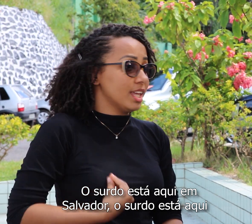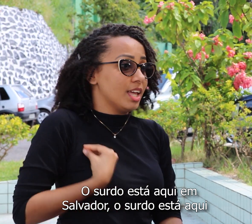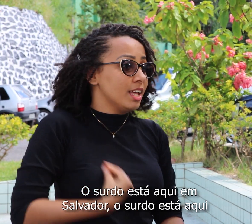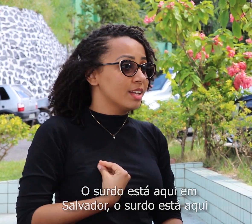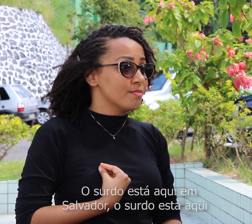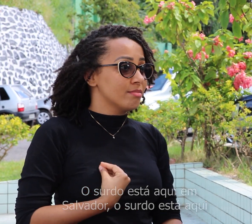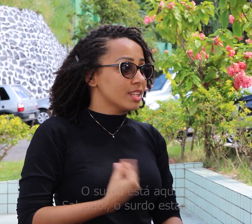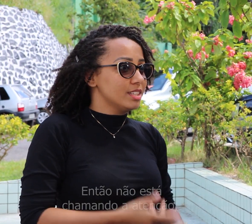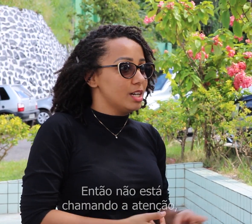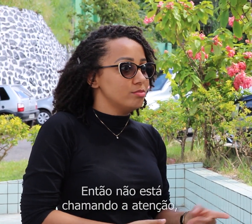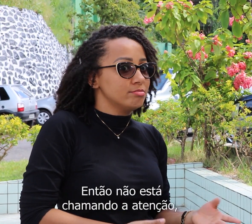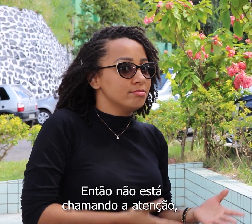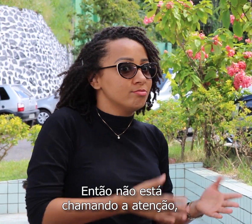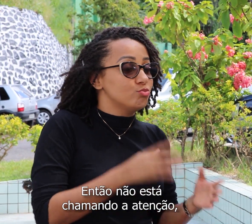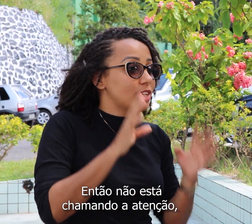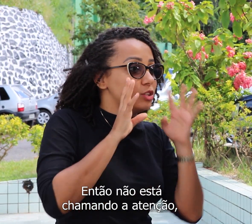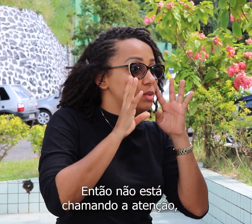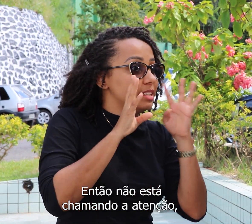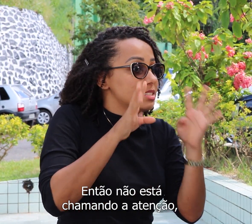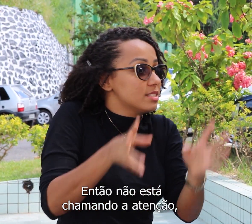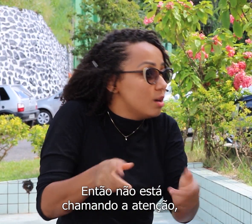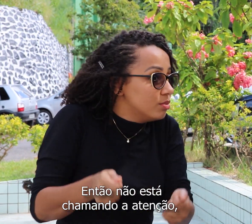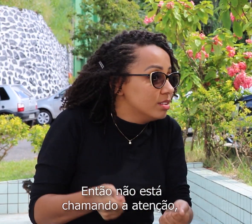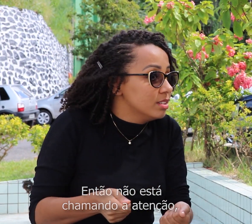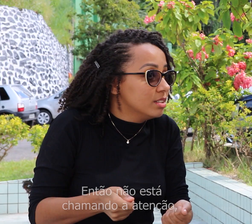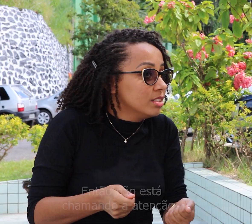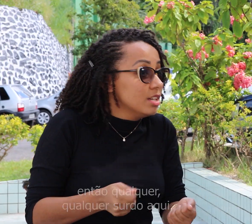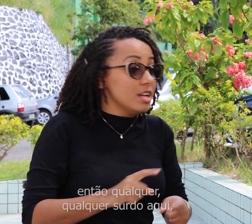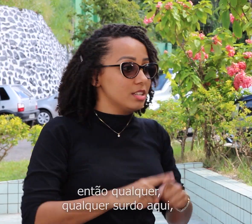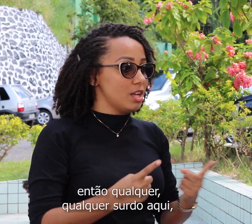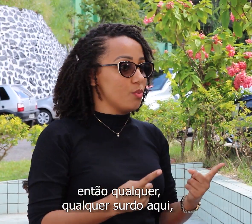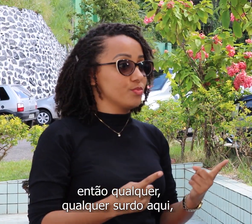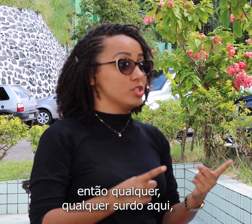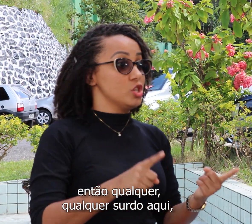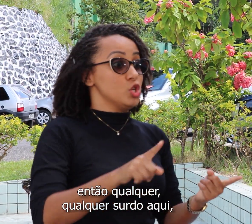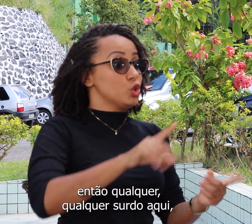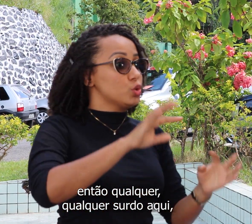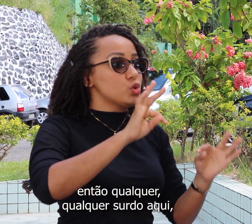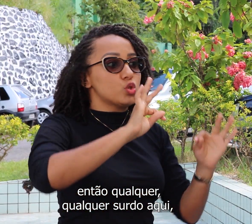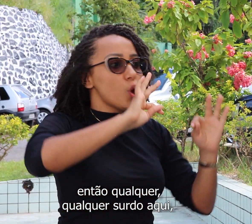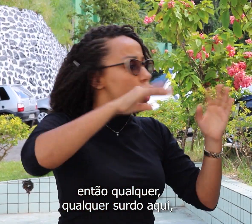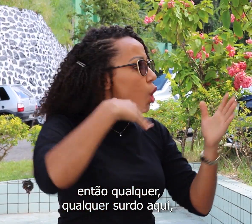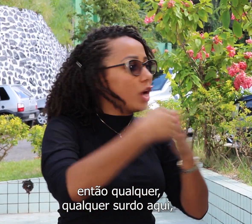tudo está aqui, então não está tomando atenção, então